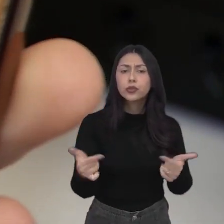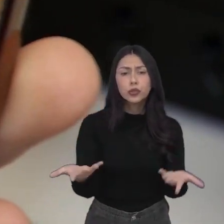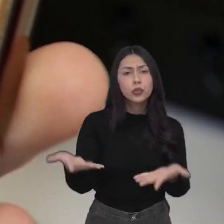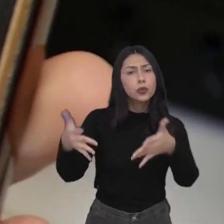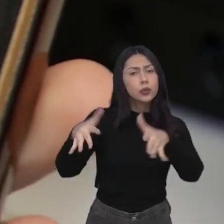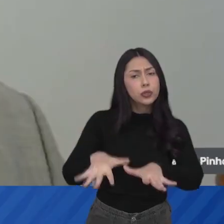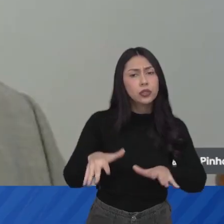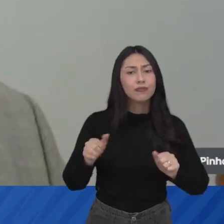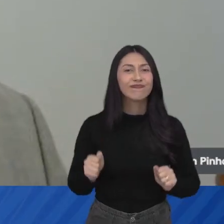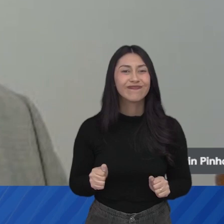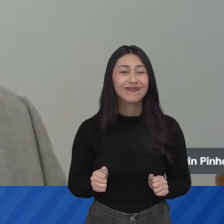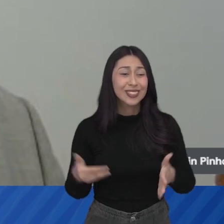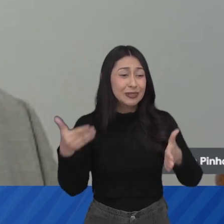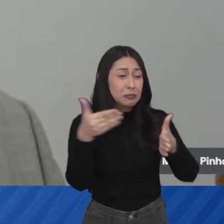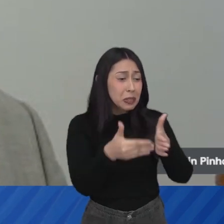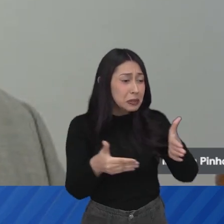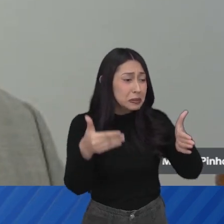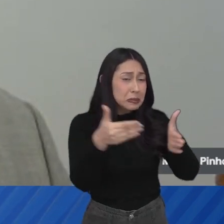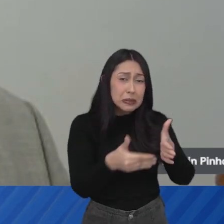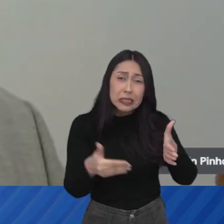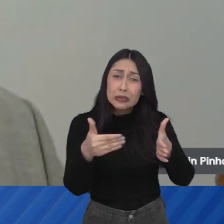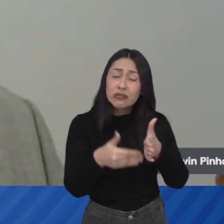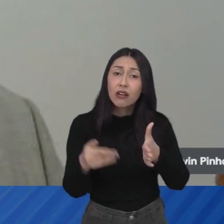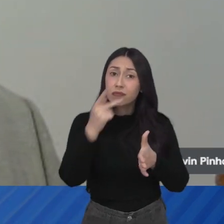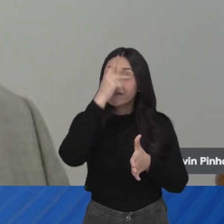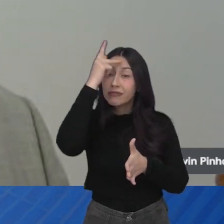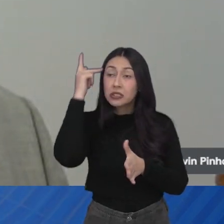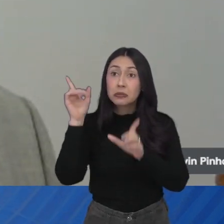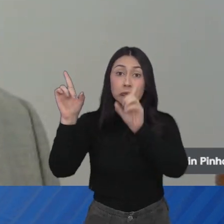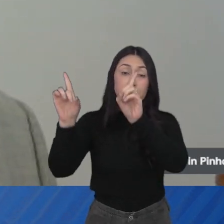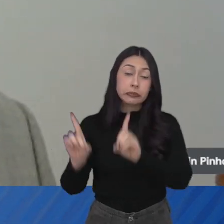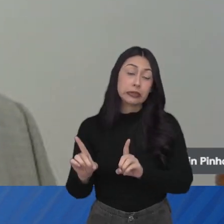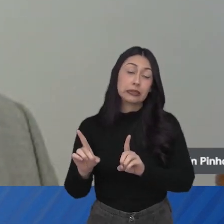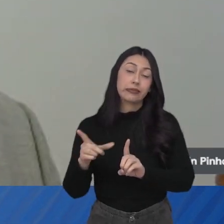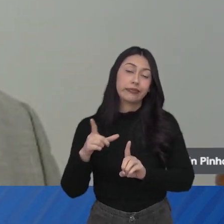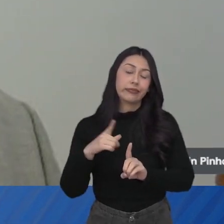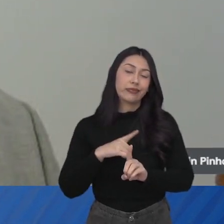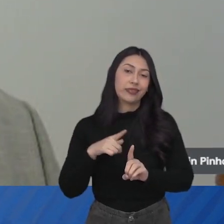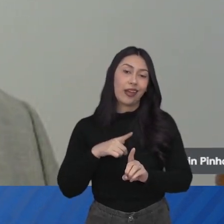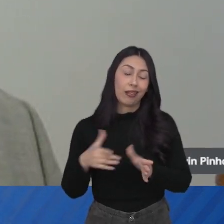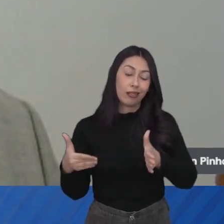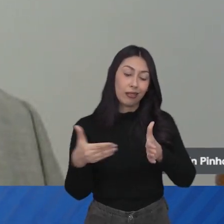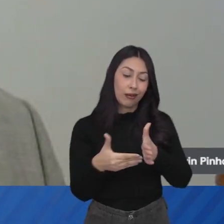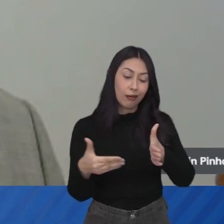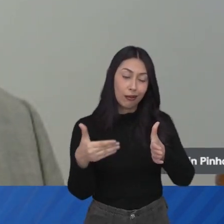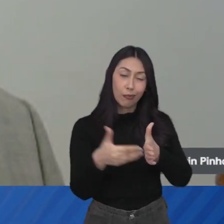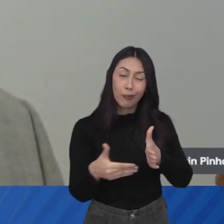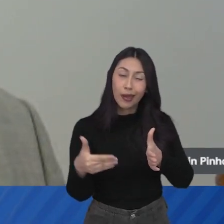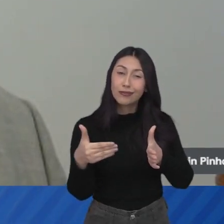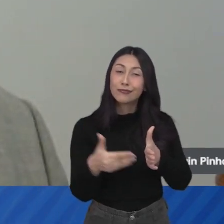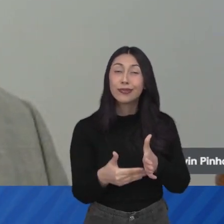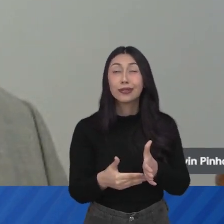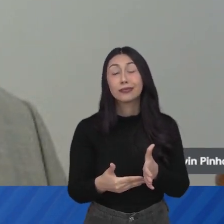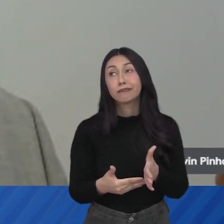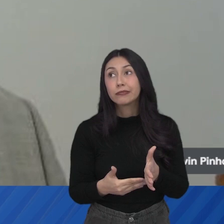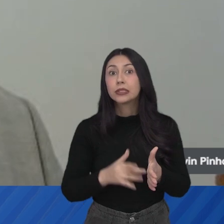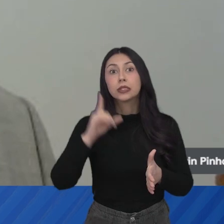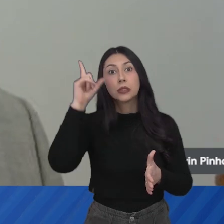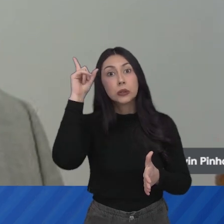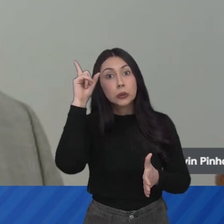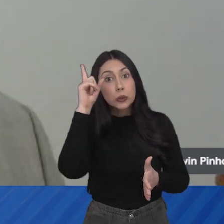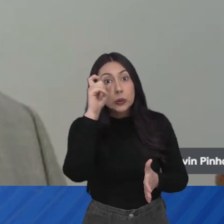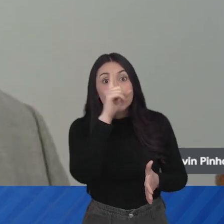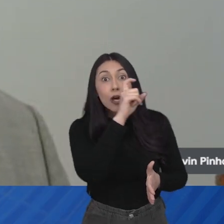de inclusão. A questão das barreiras que a pessoa com deficiência enfrenta sempre é muito